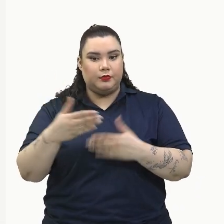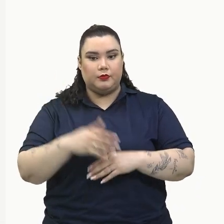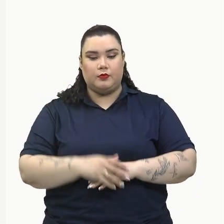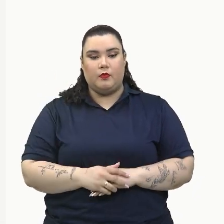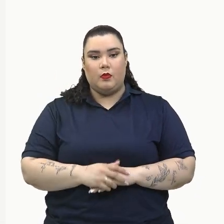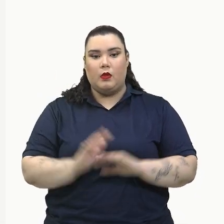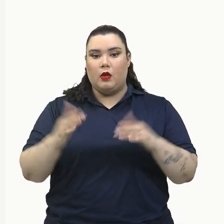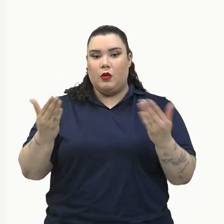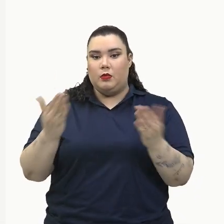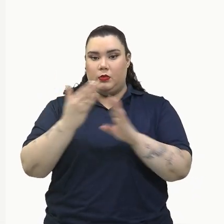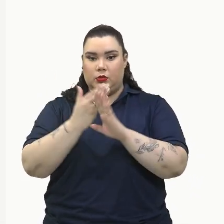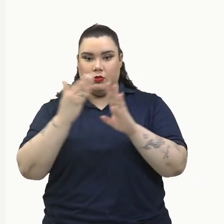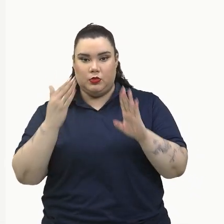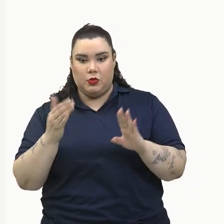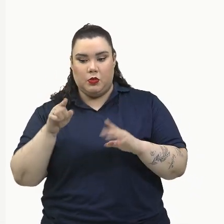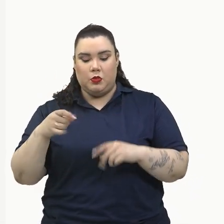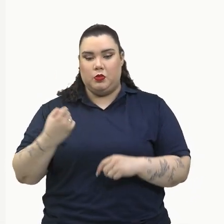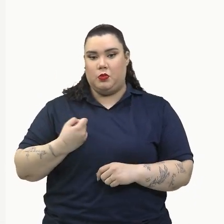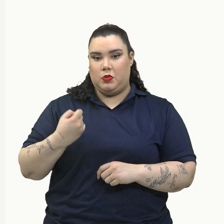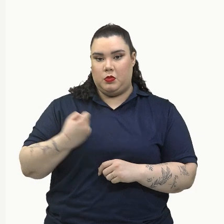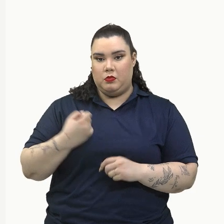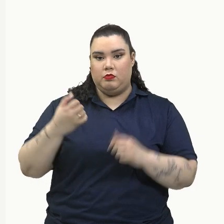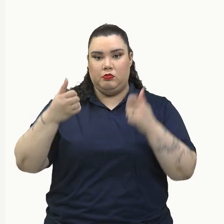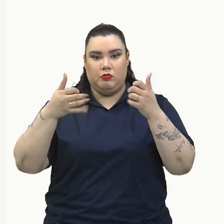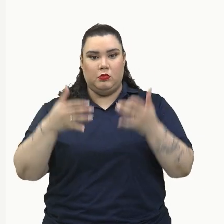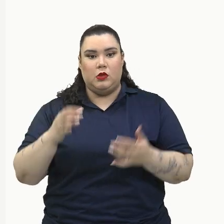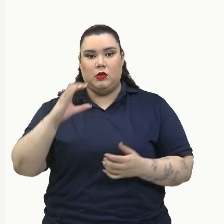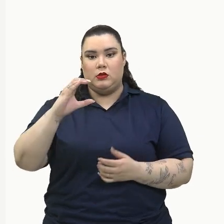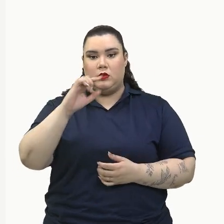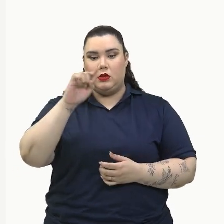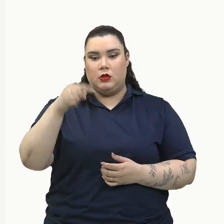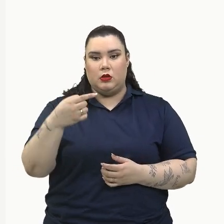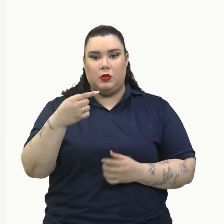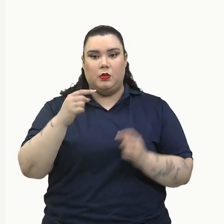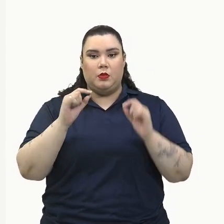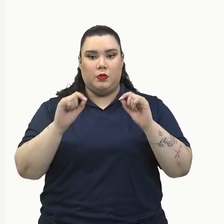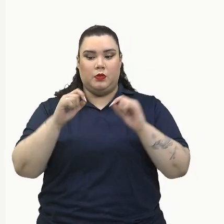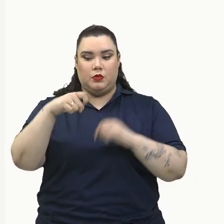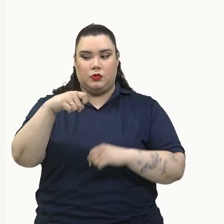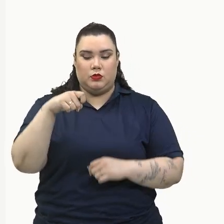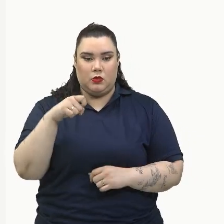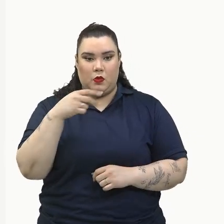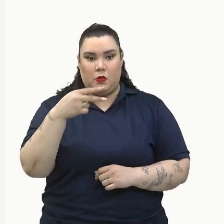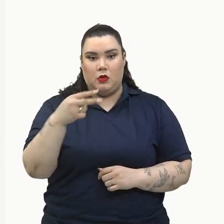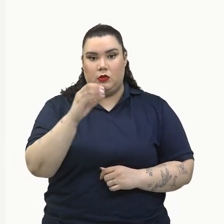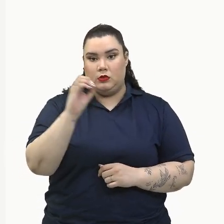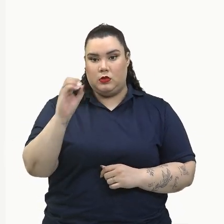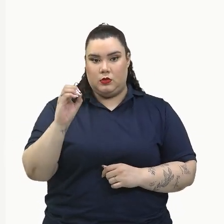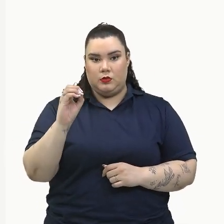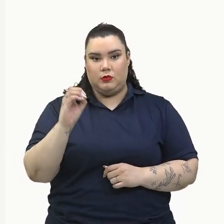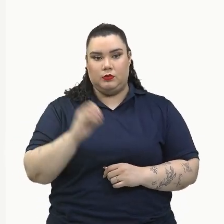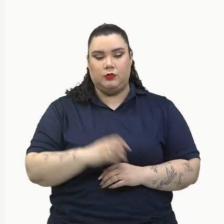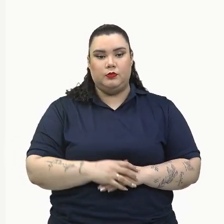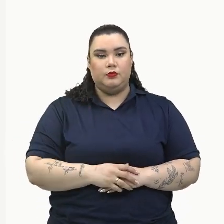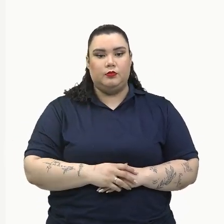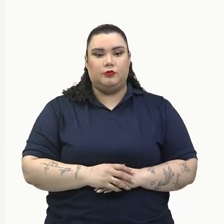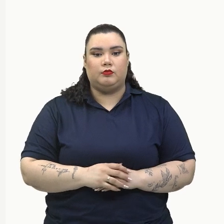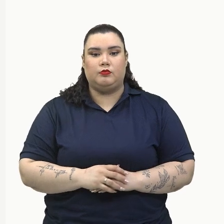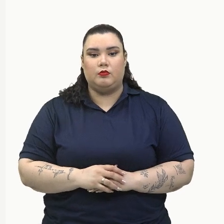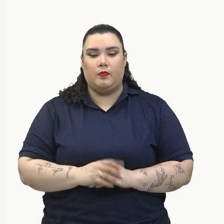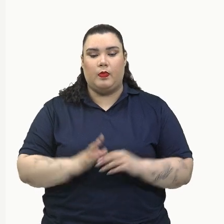para encontrarmos os valores críticos, né, definimos C' de x igual a 0. Então, vamos